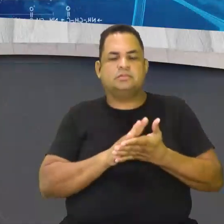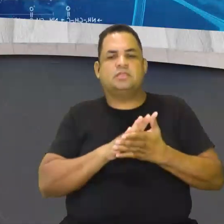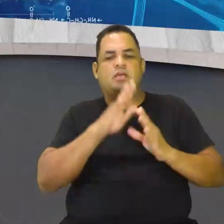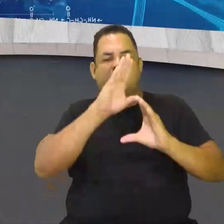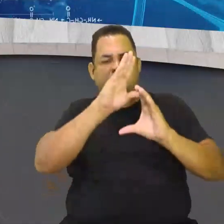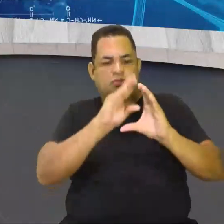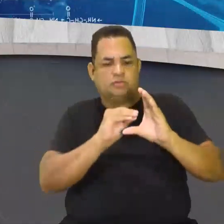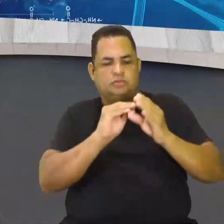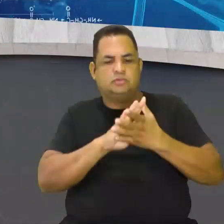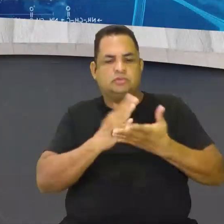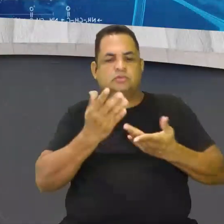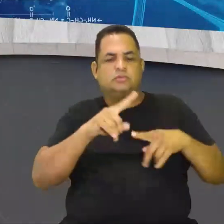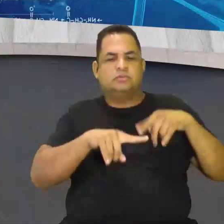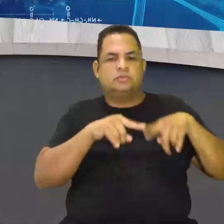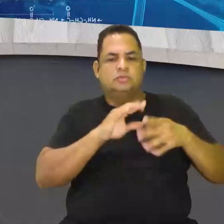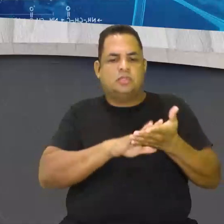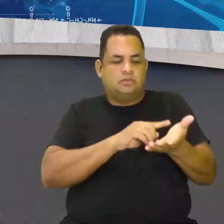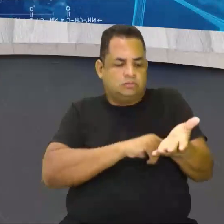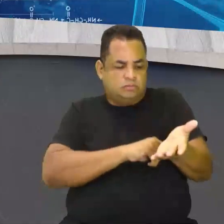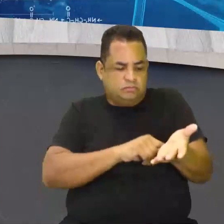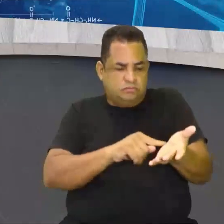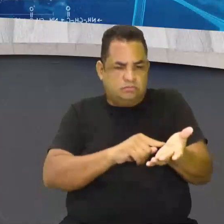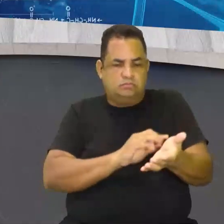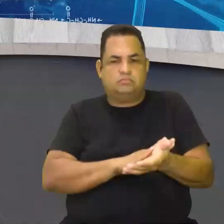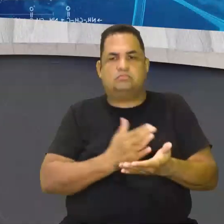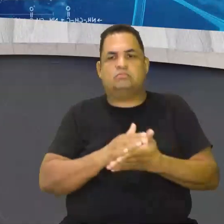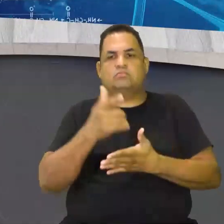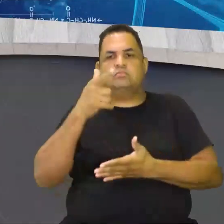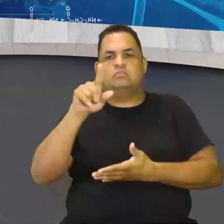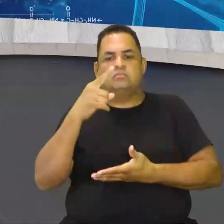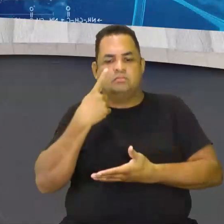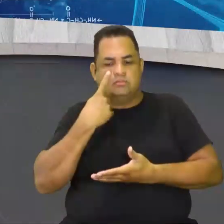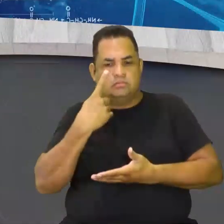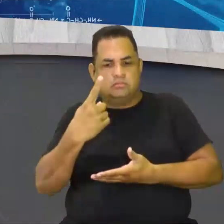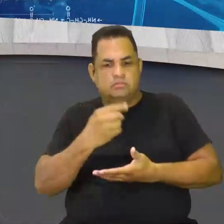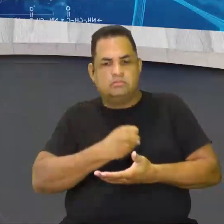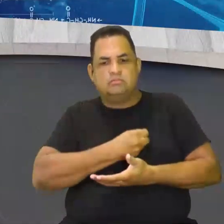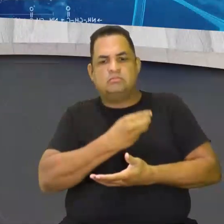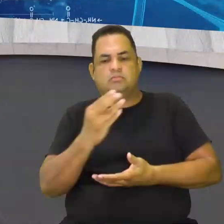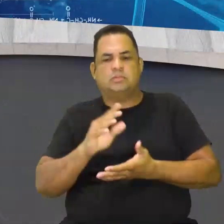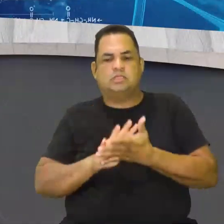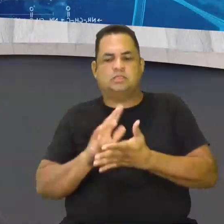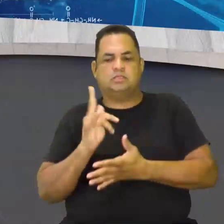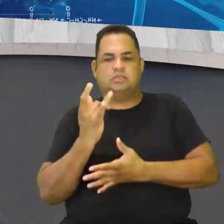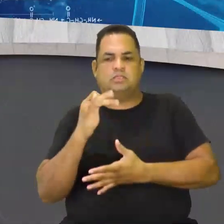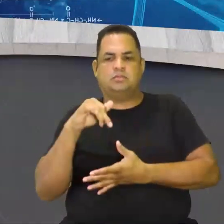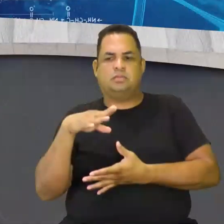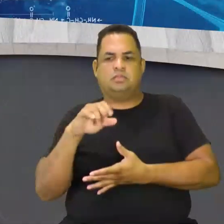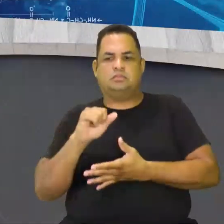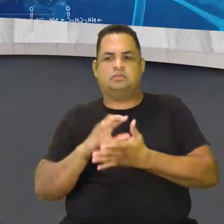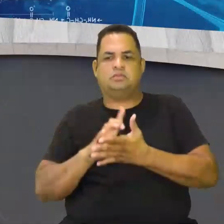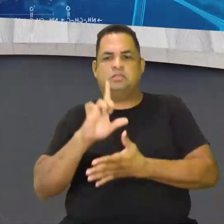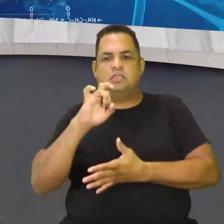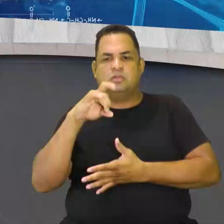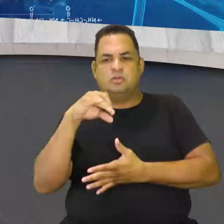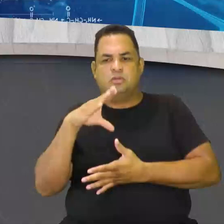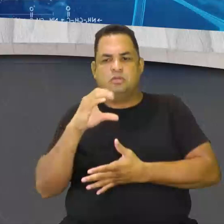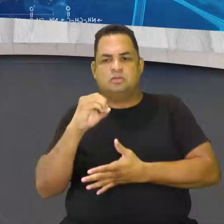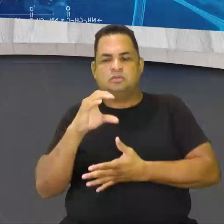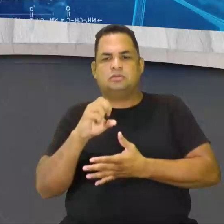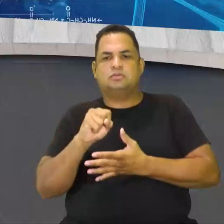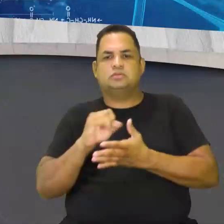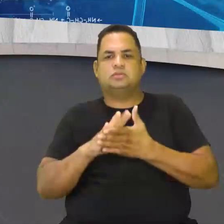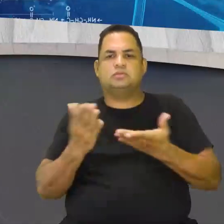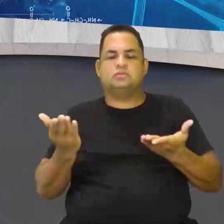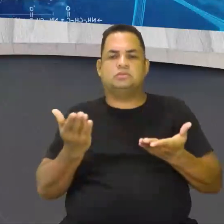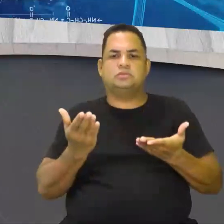decantação dos componentes do sangue. Por exemplo, você consegue ler a quantidade de hemácias, de leucócitos,